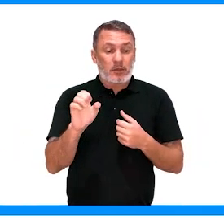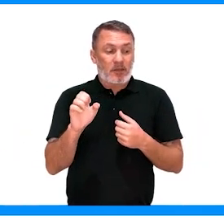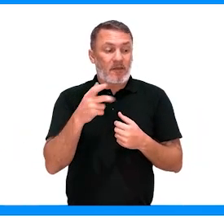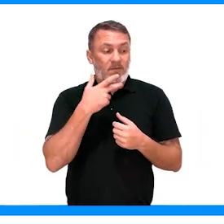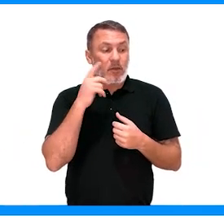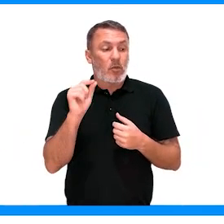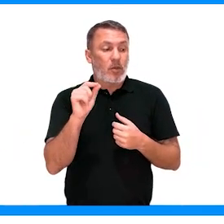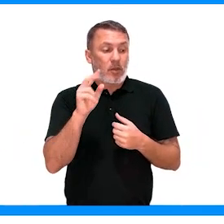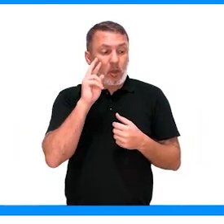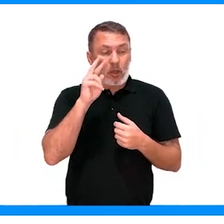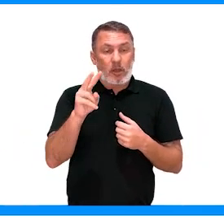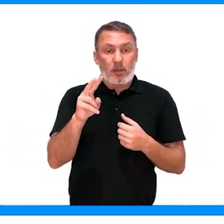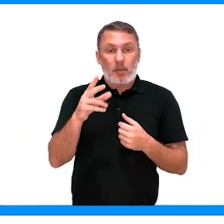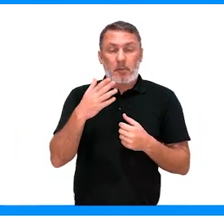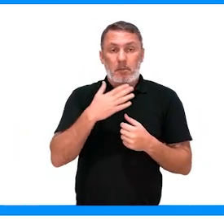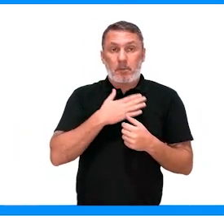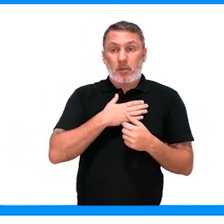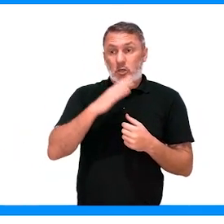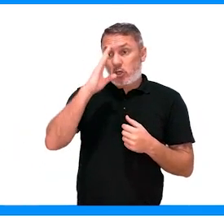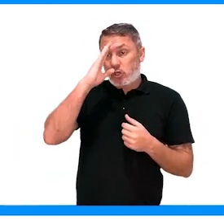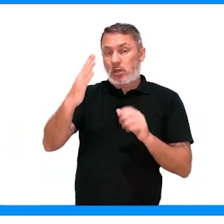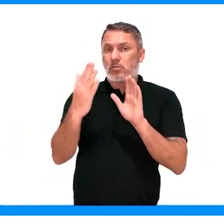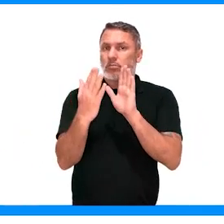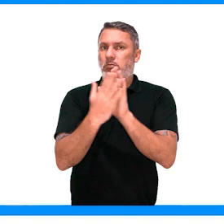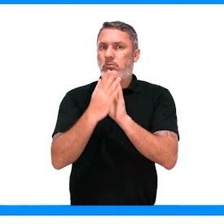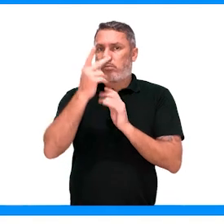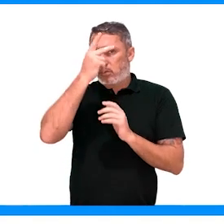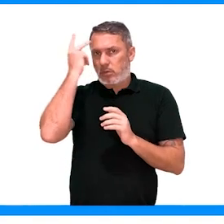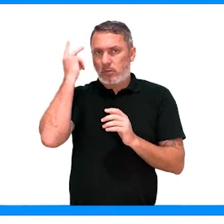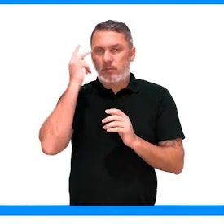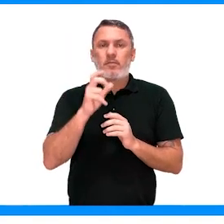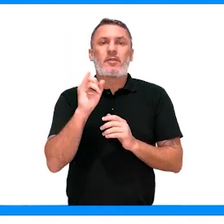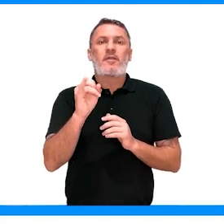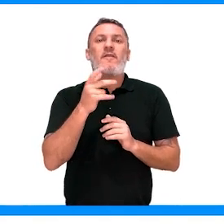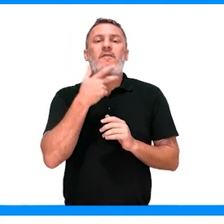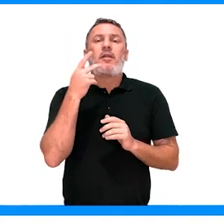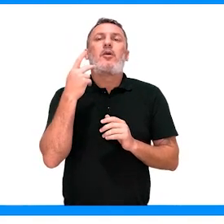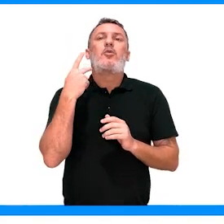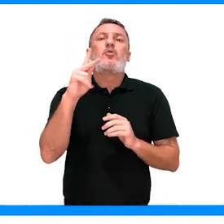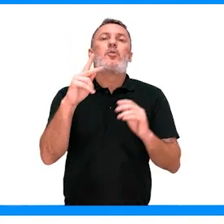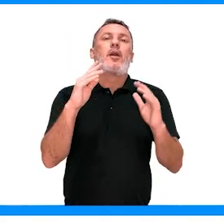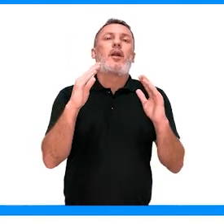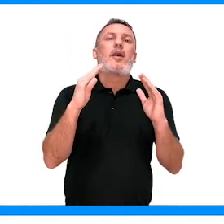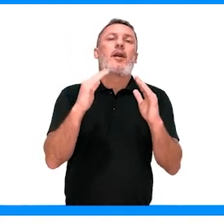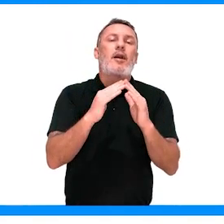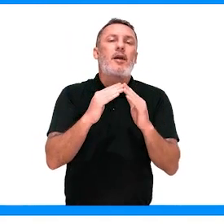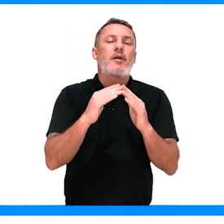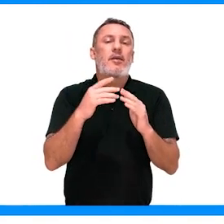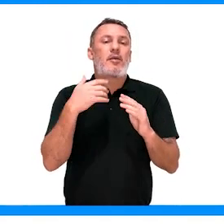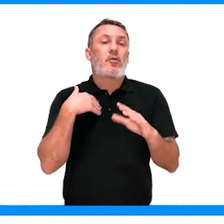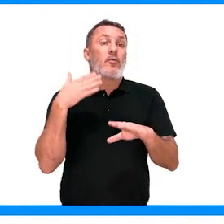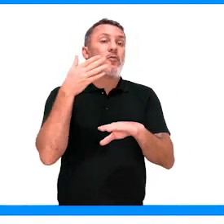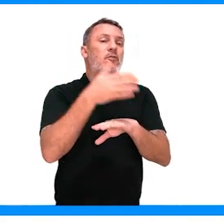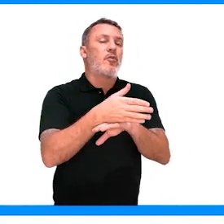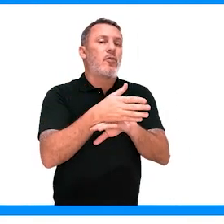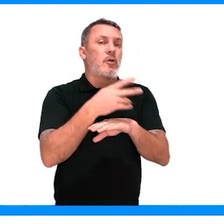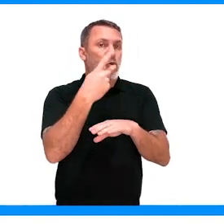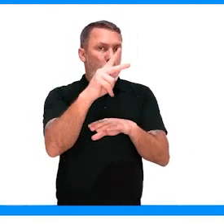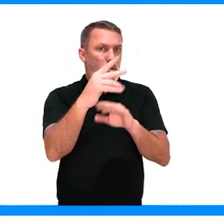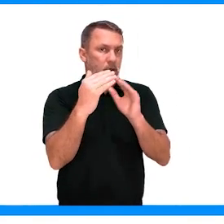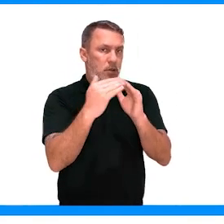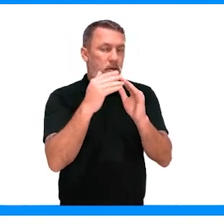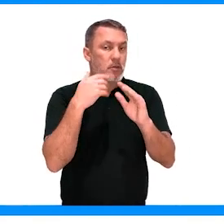tu casa, eu estou falando diretamente com a pessoa. Se eu falar eu voy a su casa, significa que eu vou à casa de uma